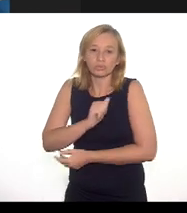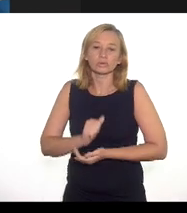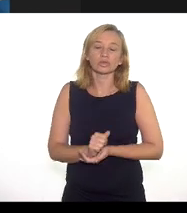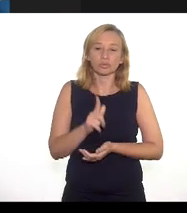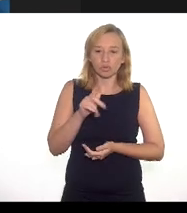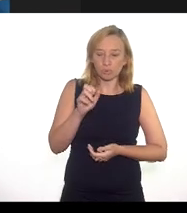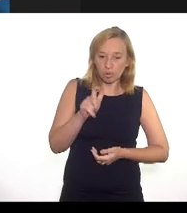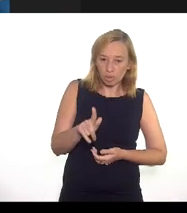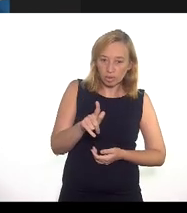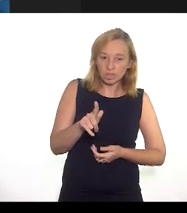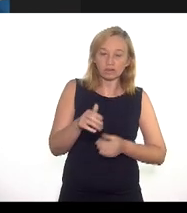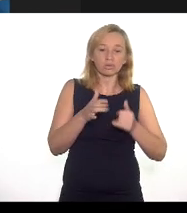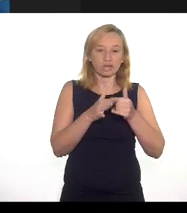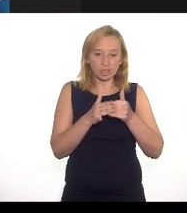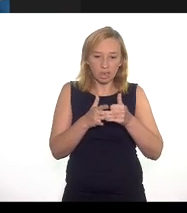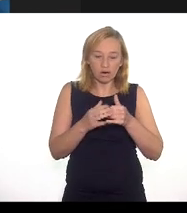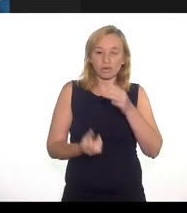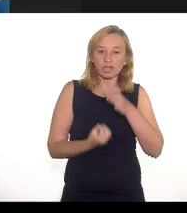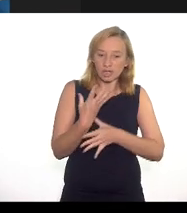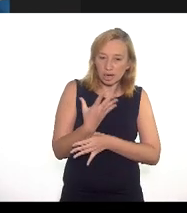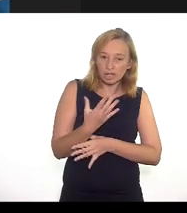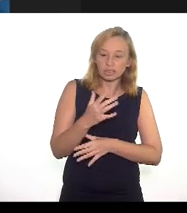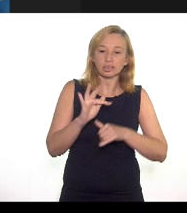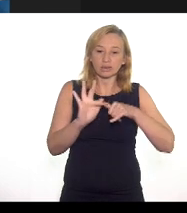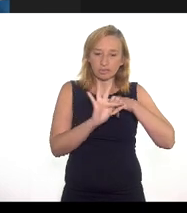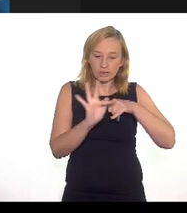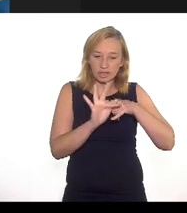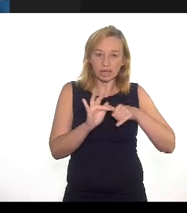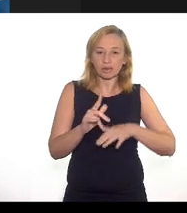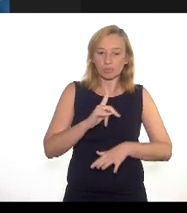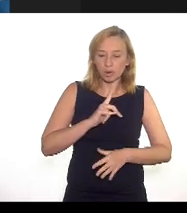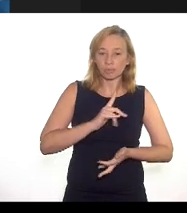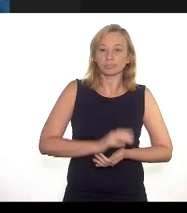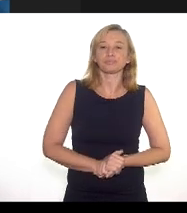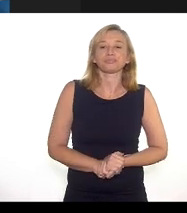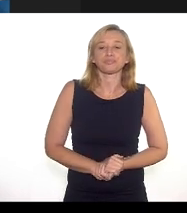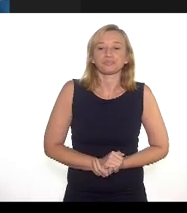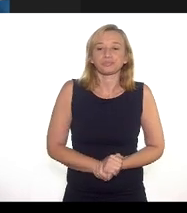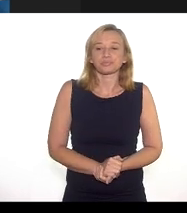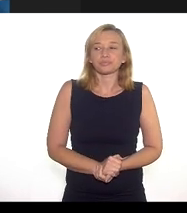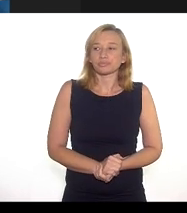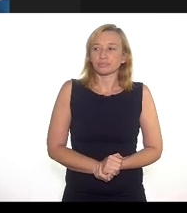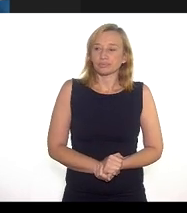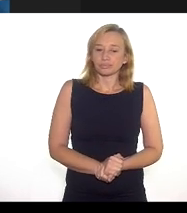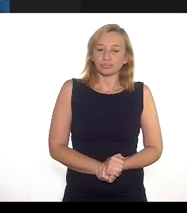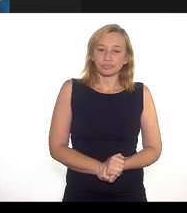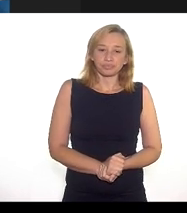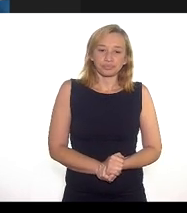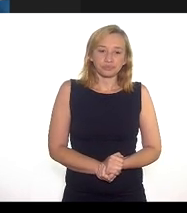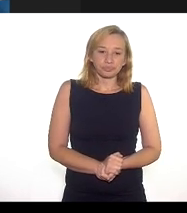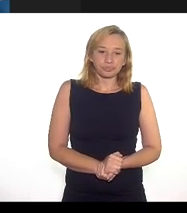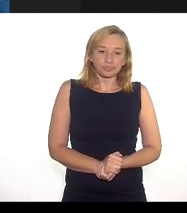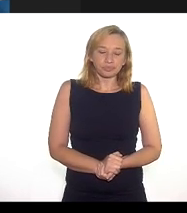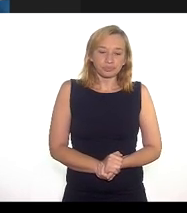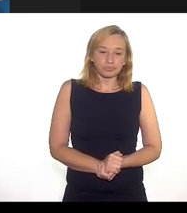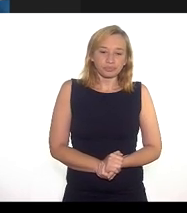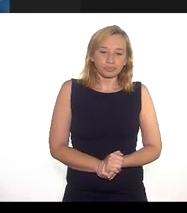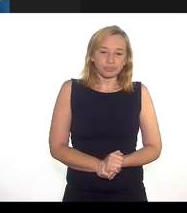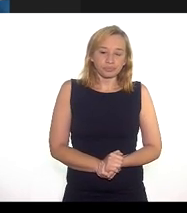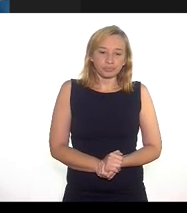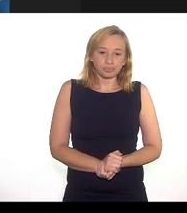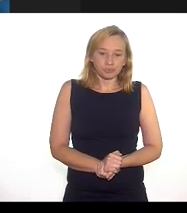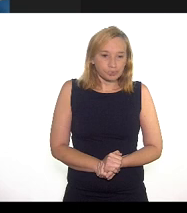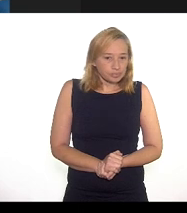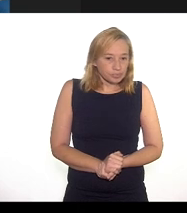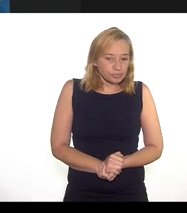canal que foi criado da FAETEC. Foi criado por mim, da FAETEC? A